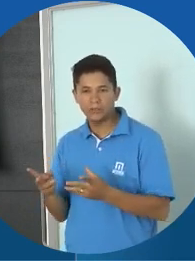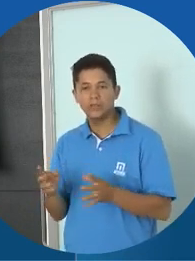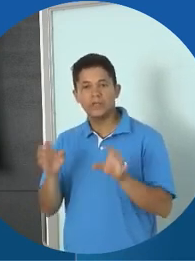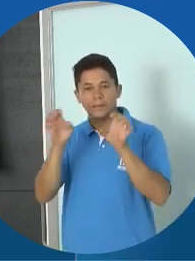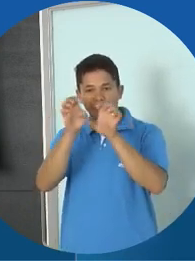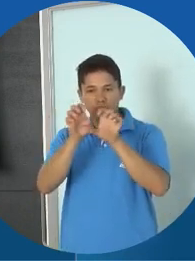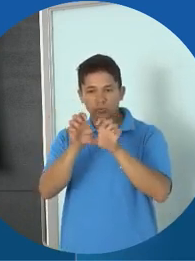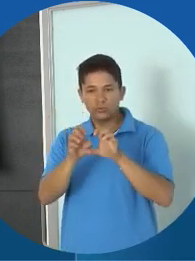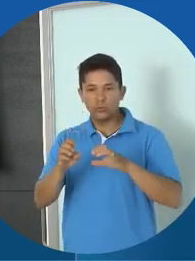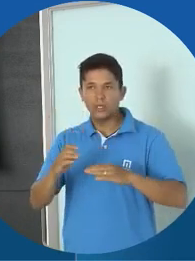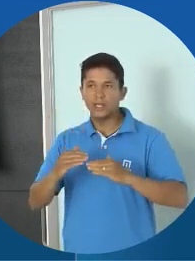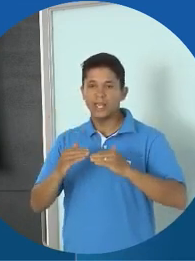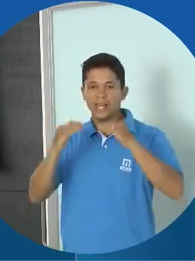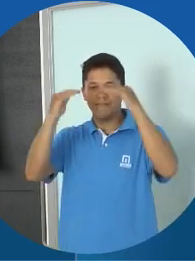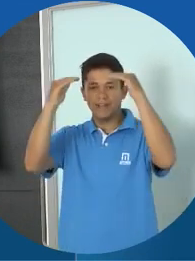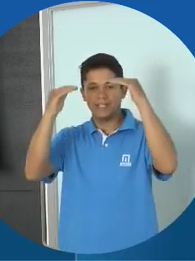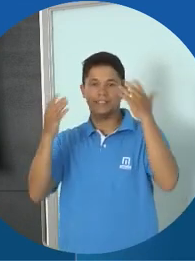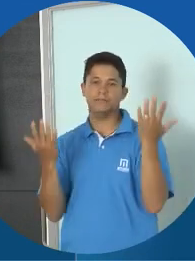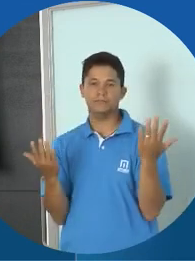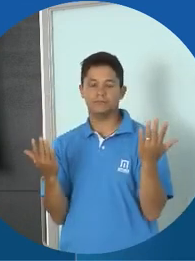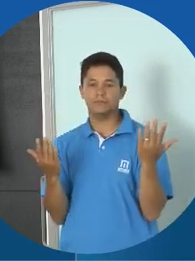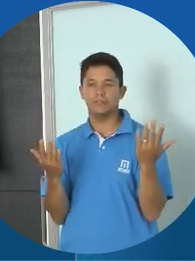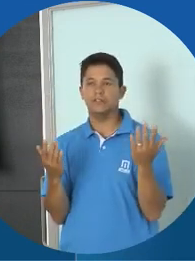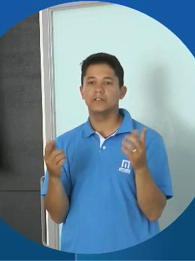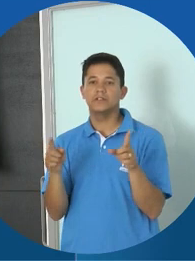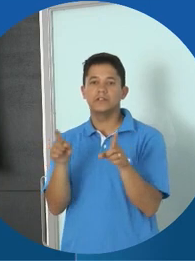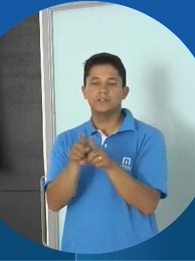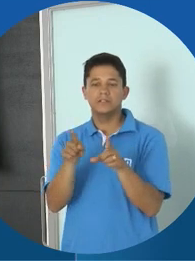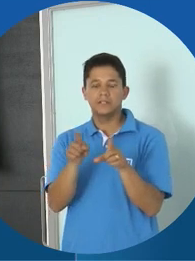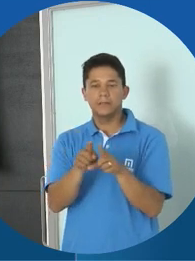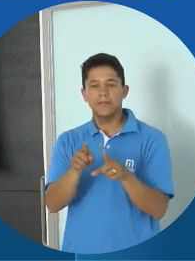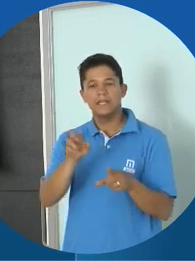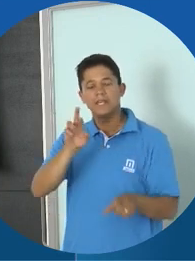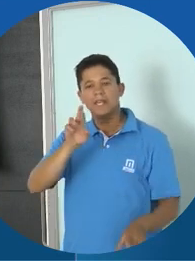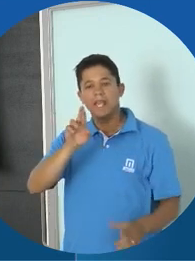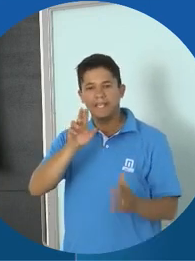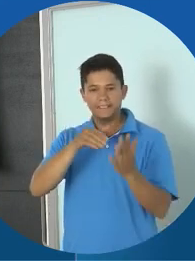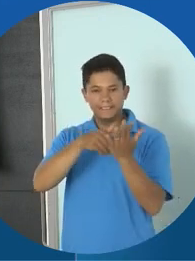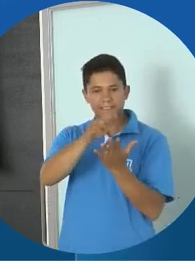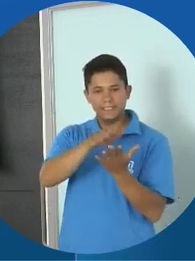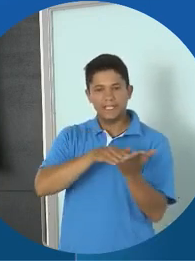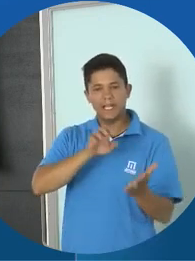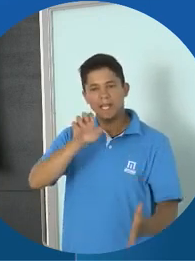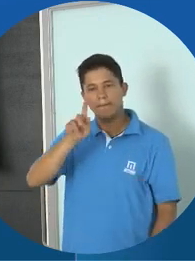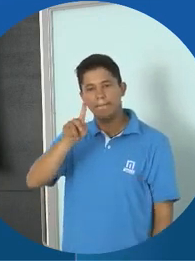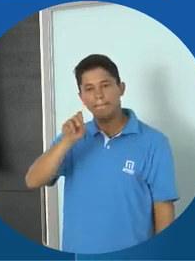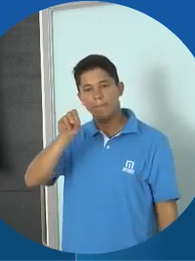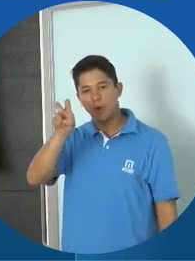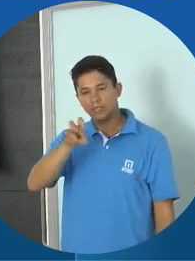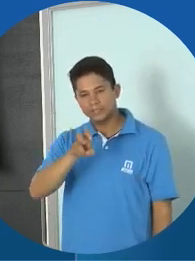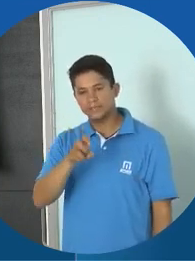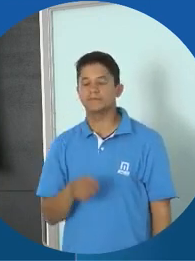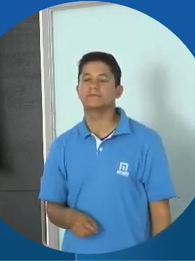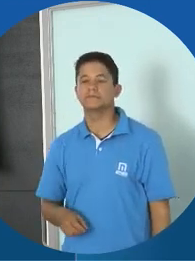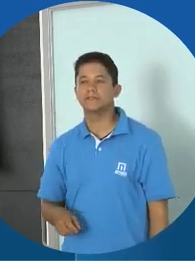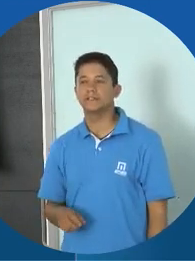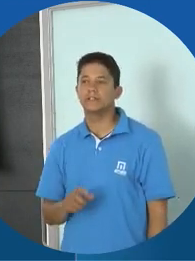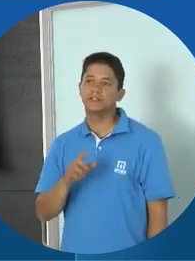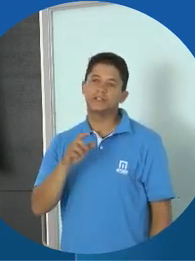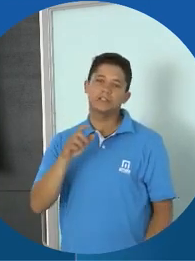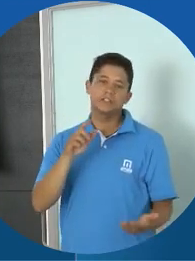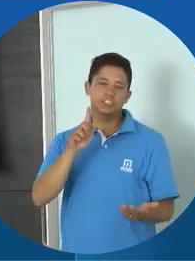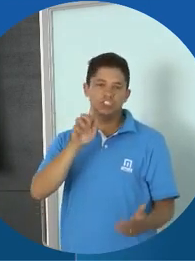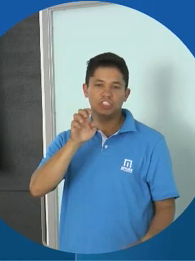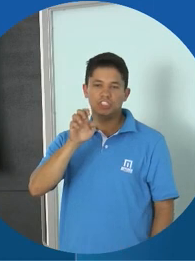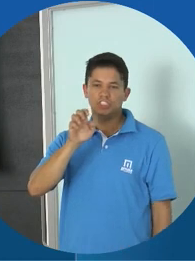estruturas elevadas, para combater a fissuração. A mesma coisa com resinas epóxis, os geoacrílicos, mais no sentido